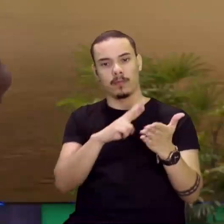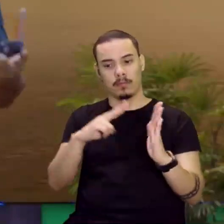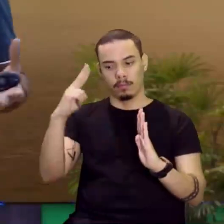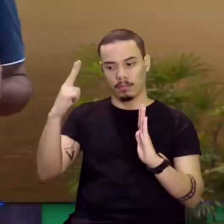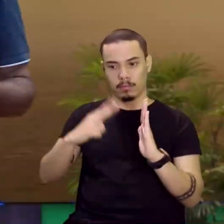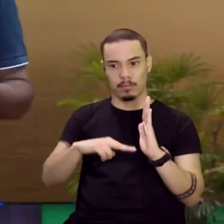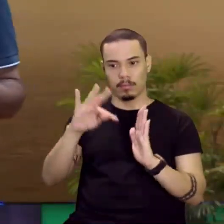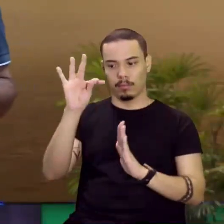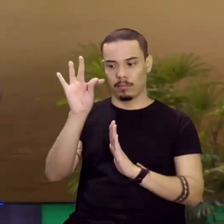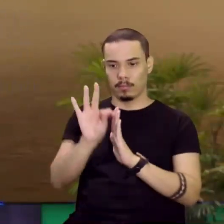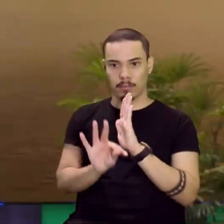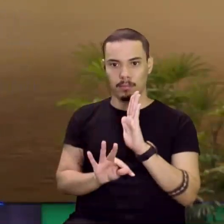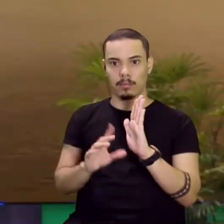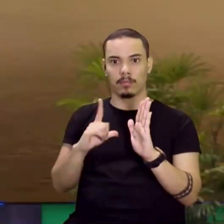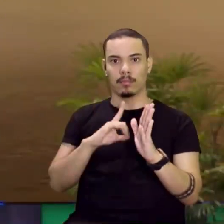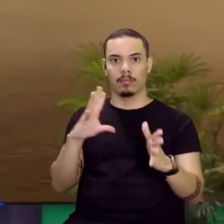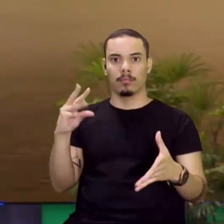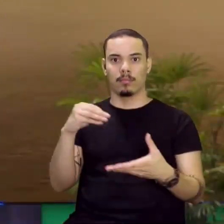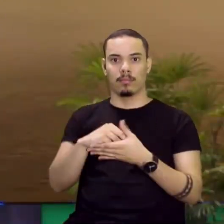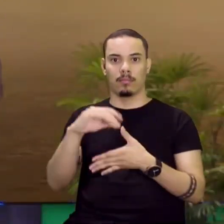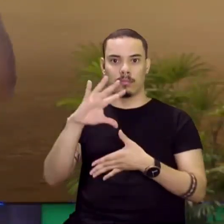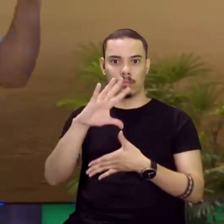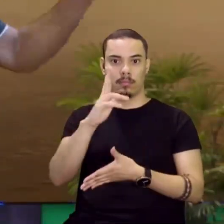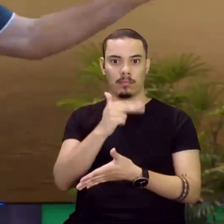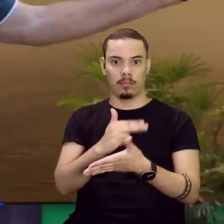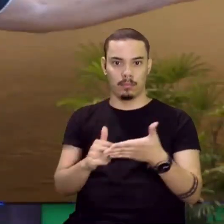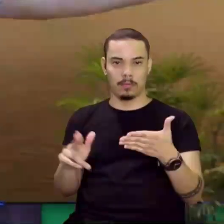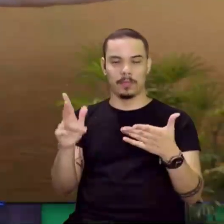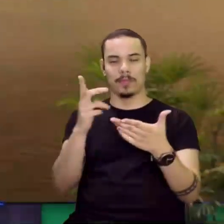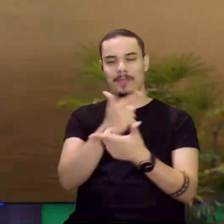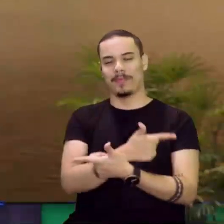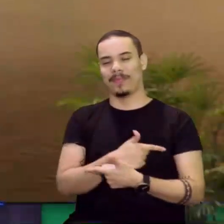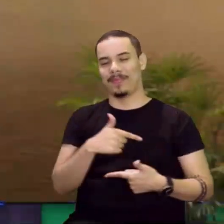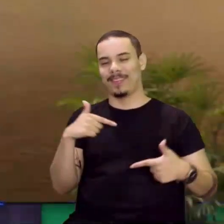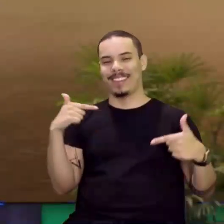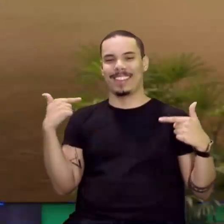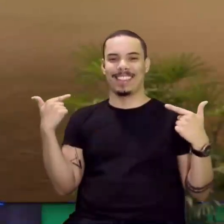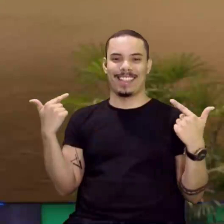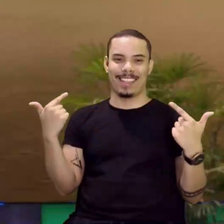leitura de um texto que tem um mapa, olha o sorriso.